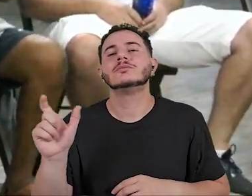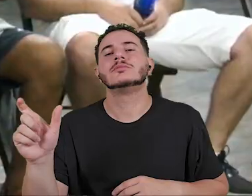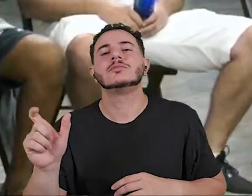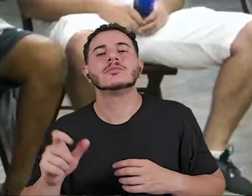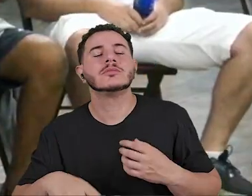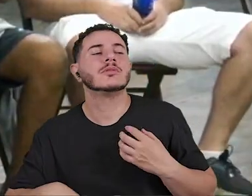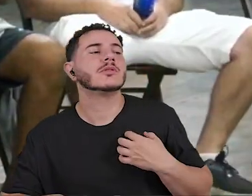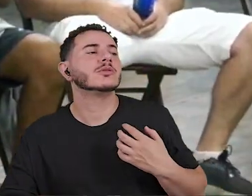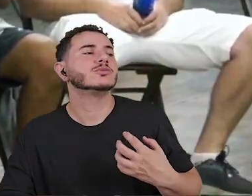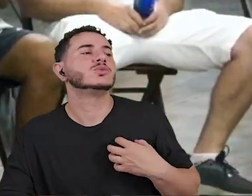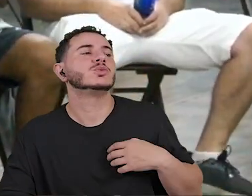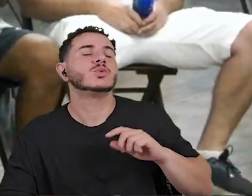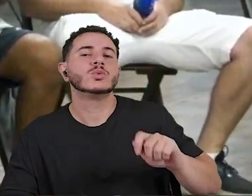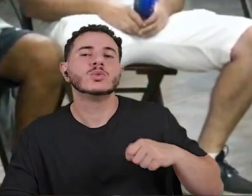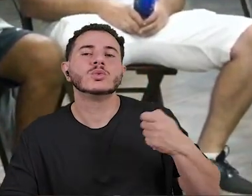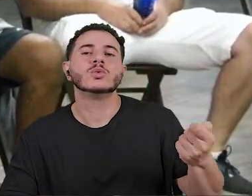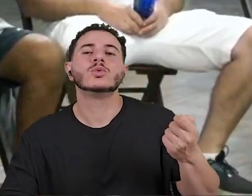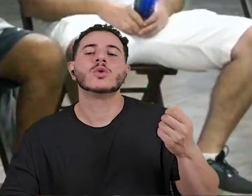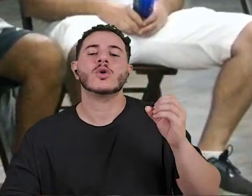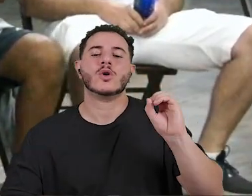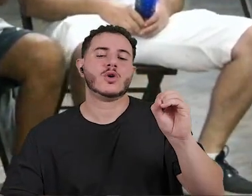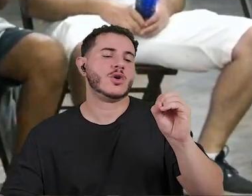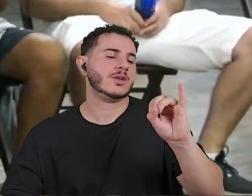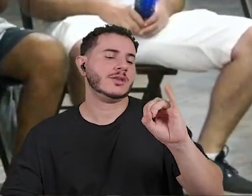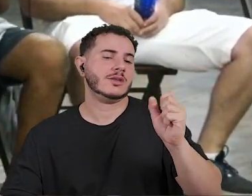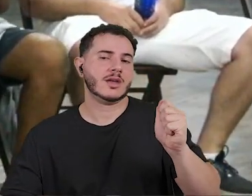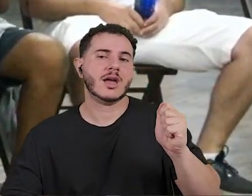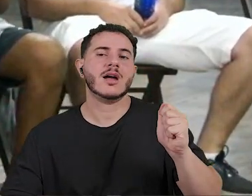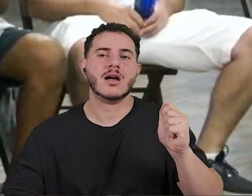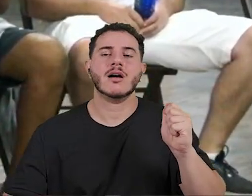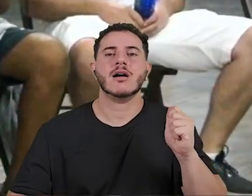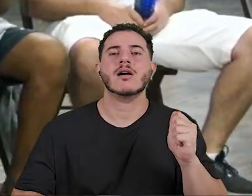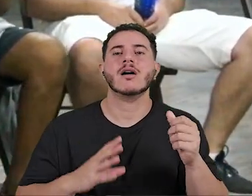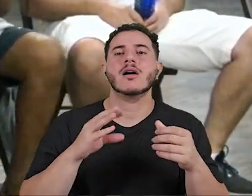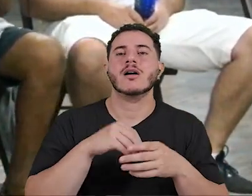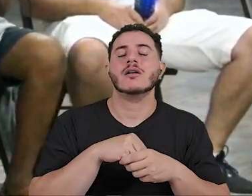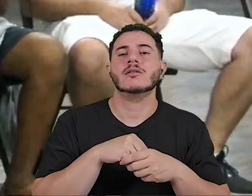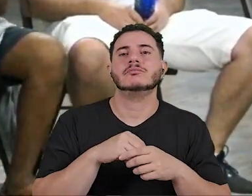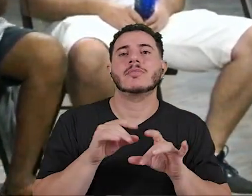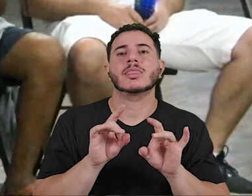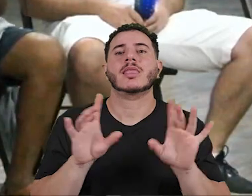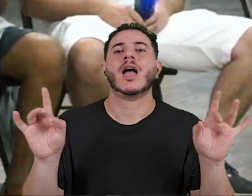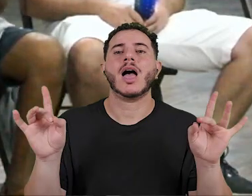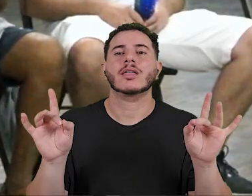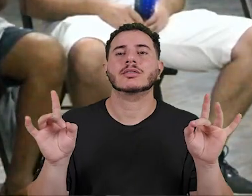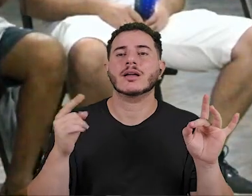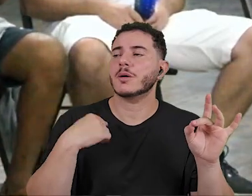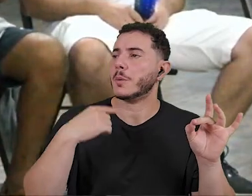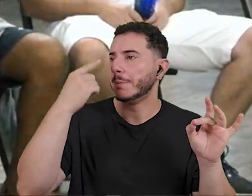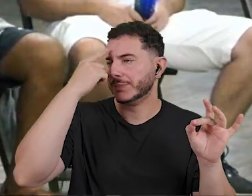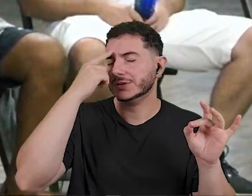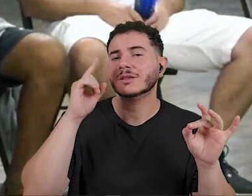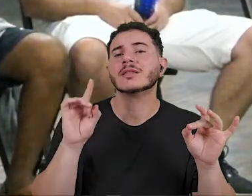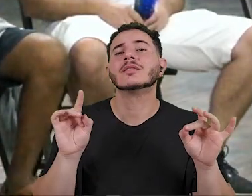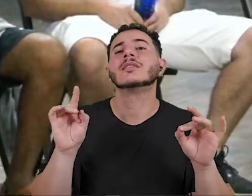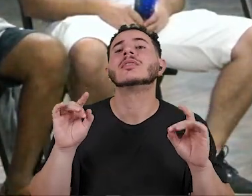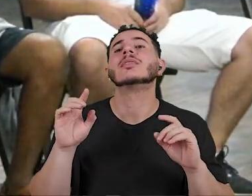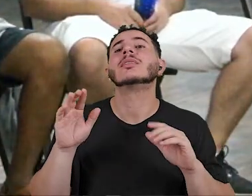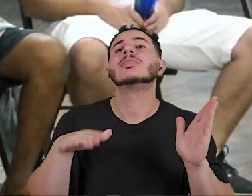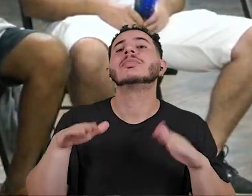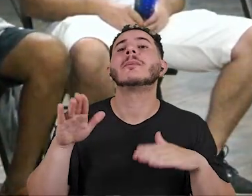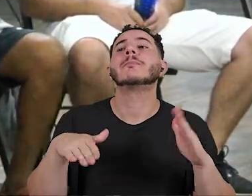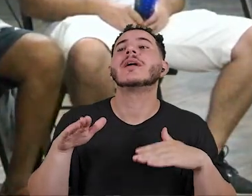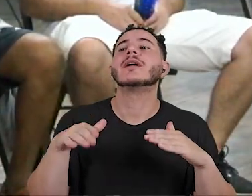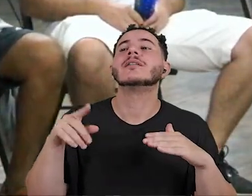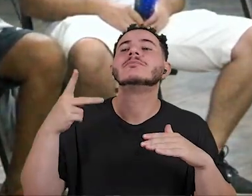Então, não é a pessoa, é a falange da sua nação que muda. Eu acho